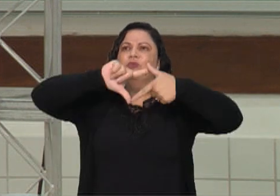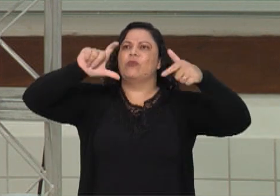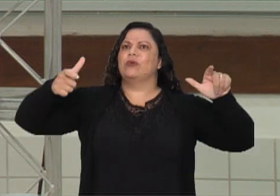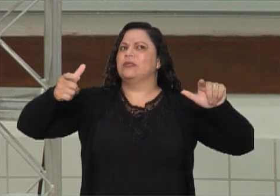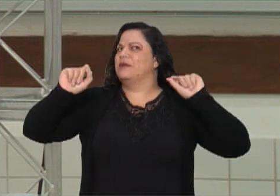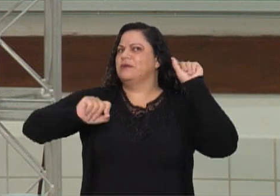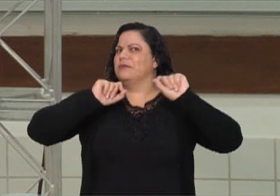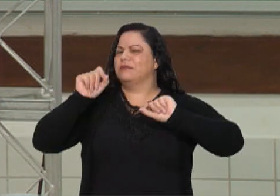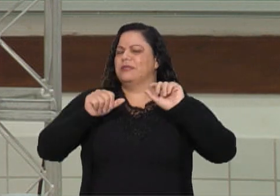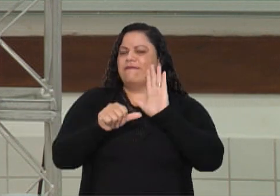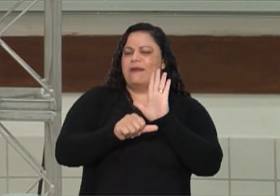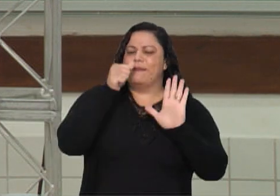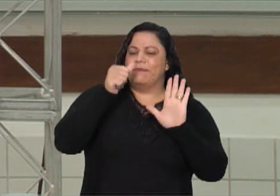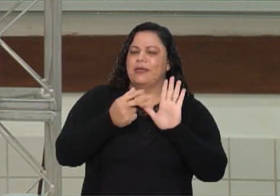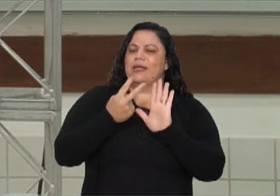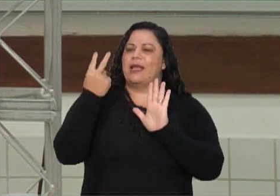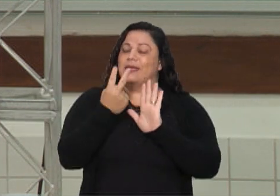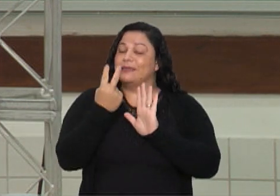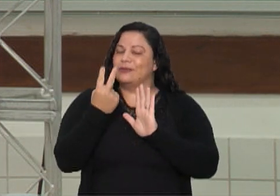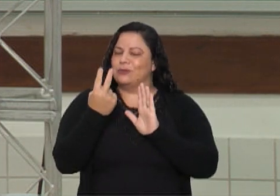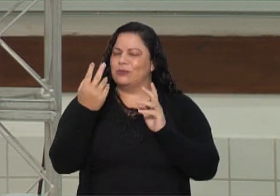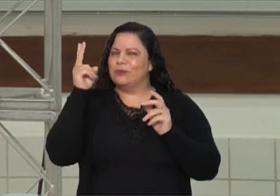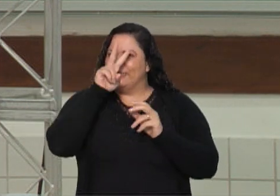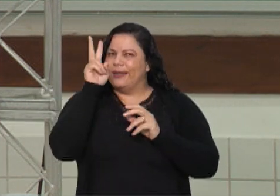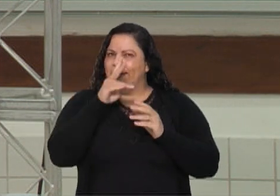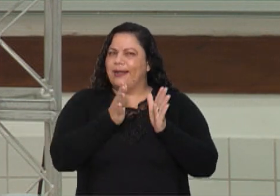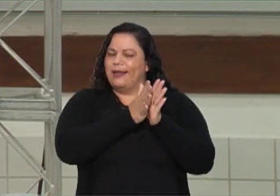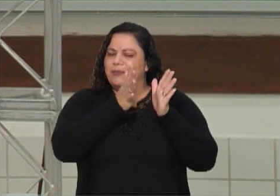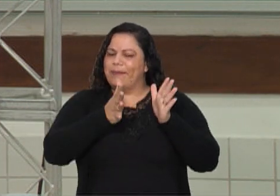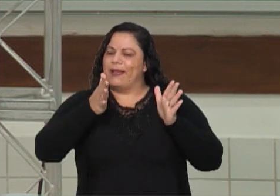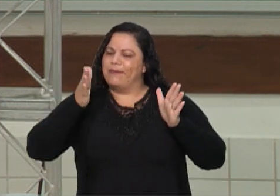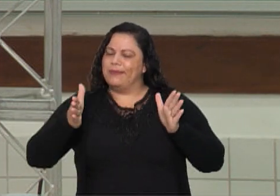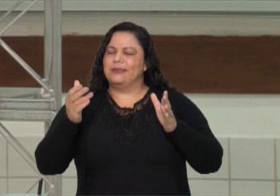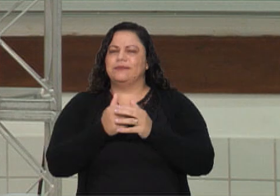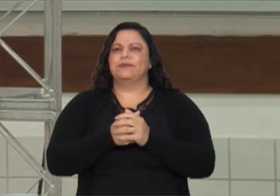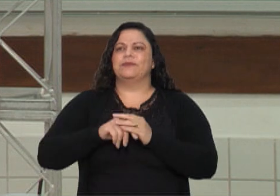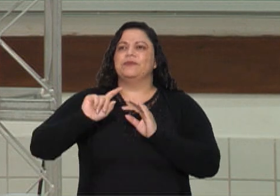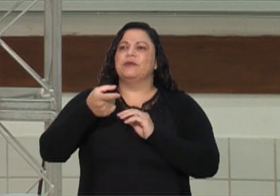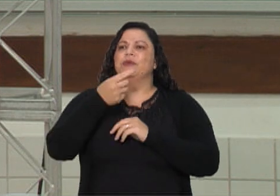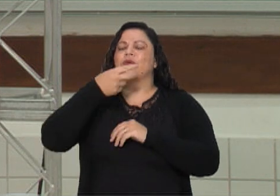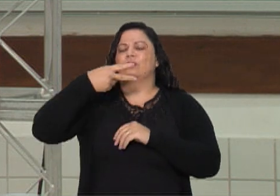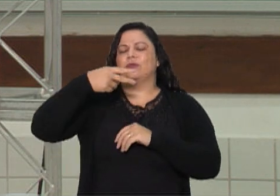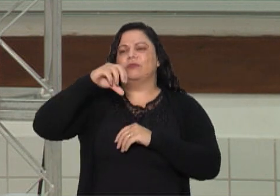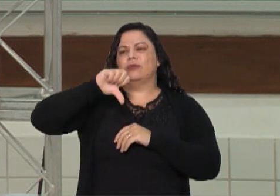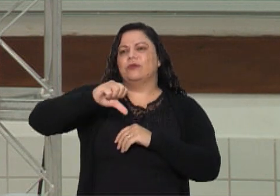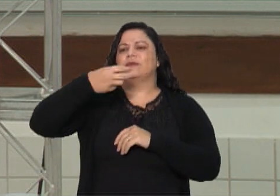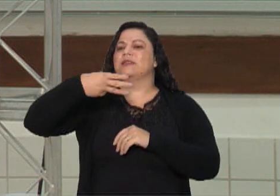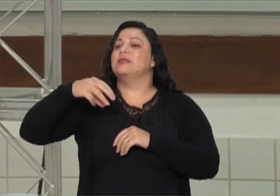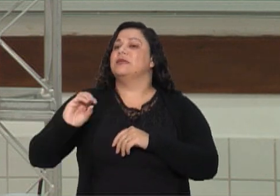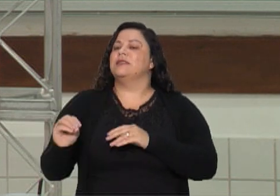primeira fase, a segunda fase, né? Que a segunda fase foi lá de 1930 até